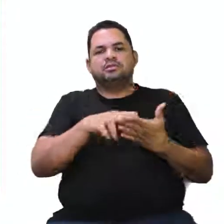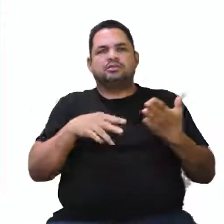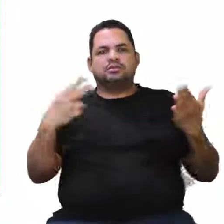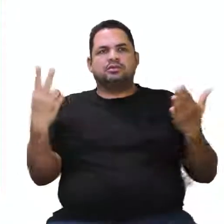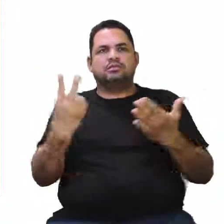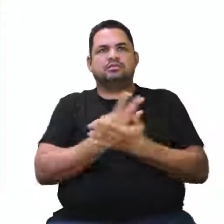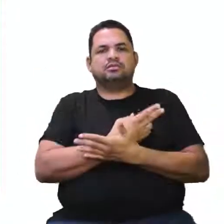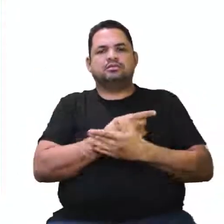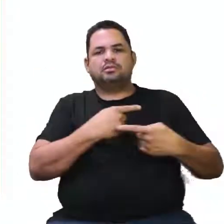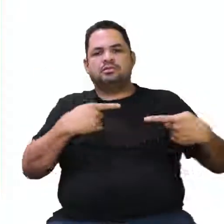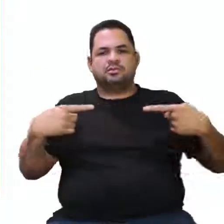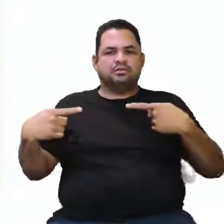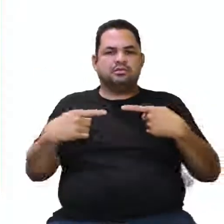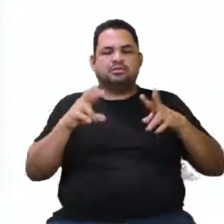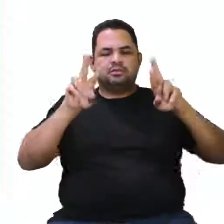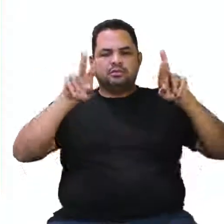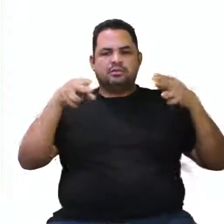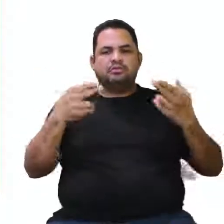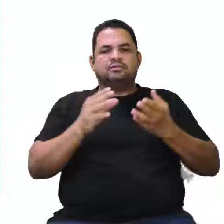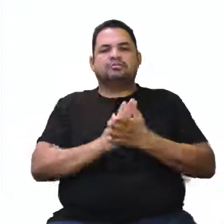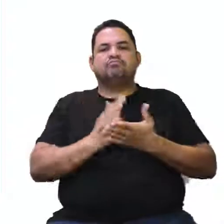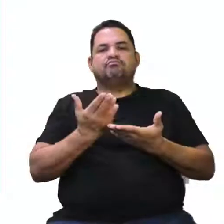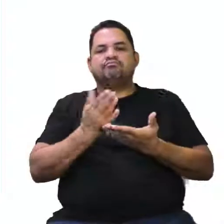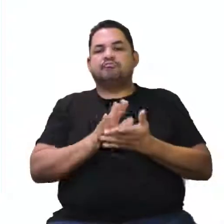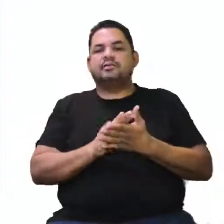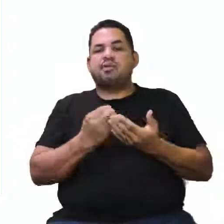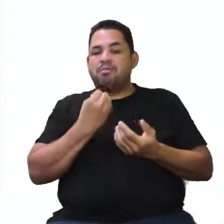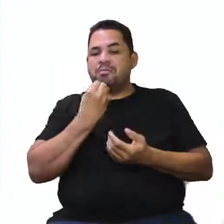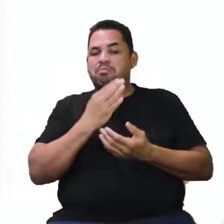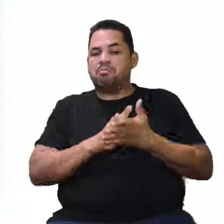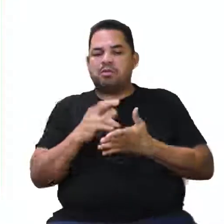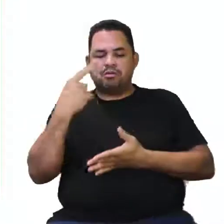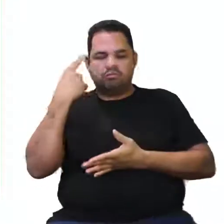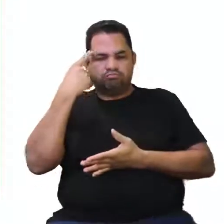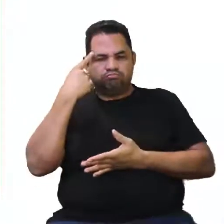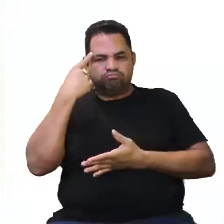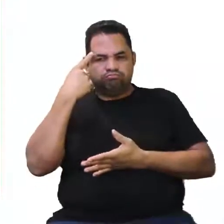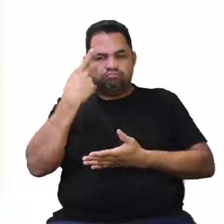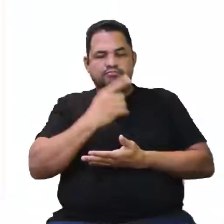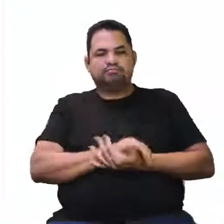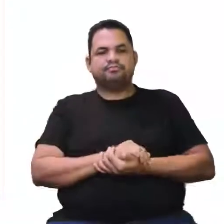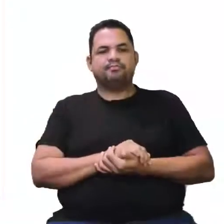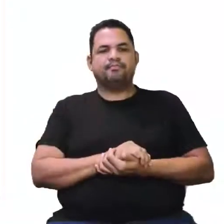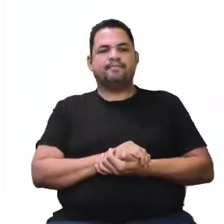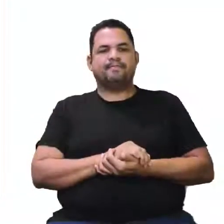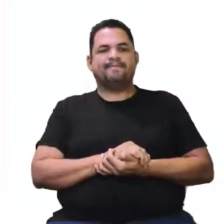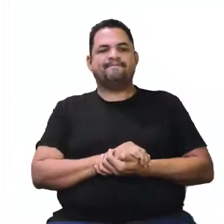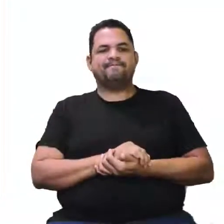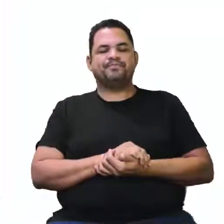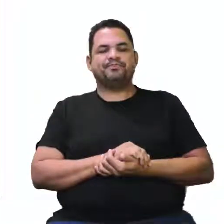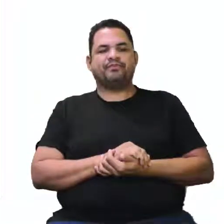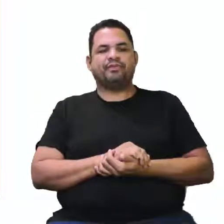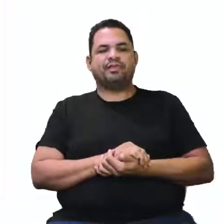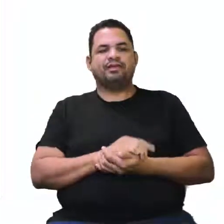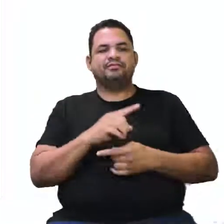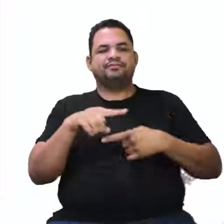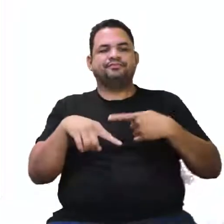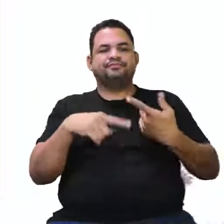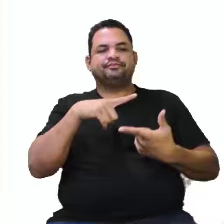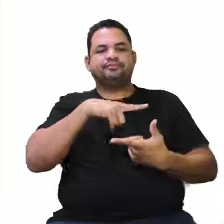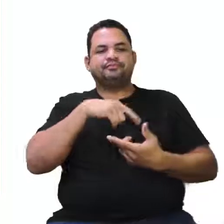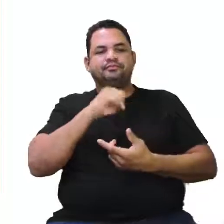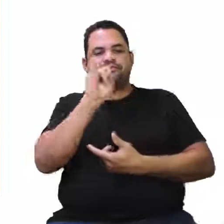acontecimentos relacionados a esse assunto. Então promete uma boa reflexão. Beleza. Em seguida, nós temos aqui